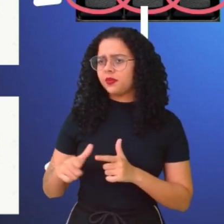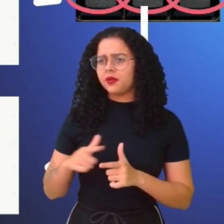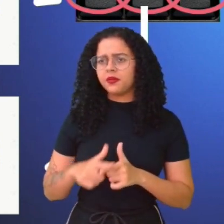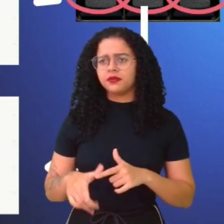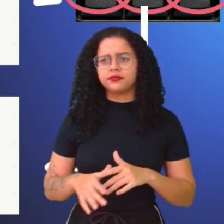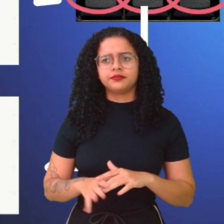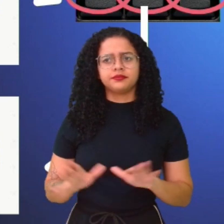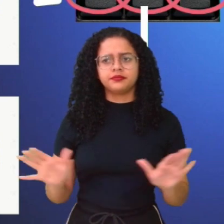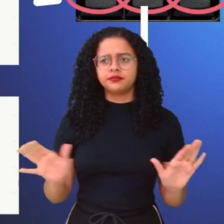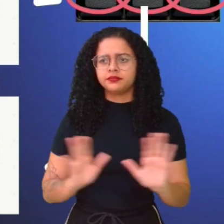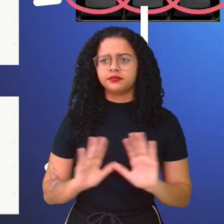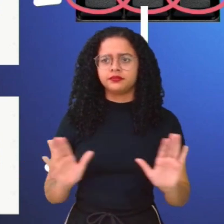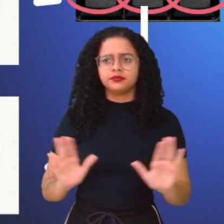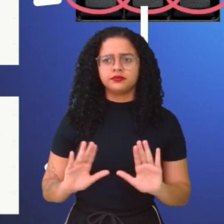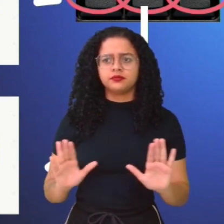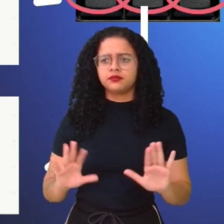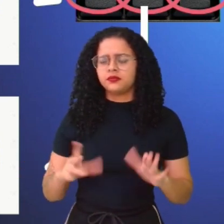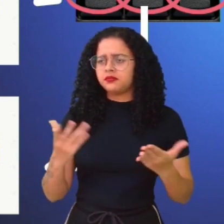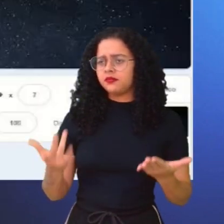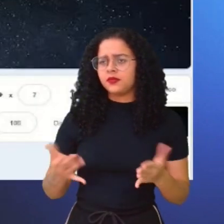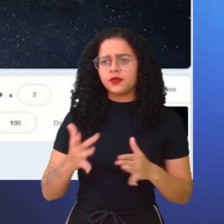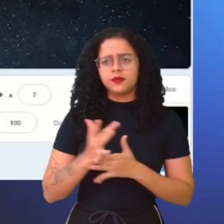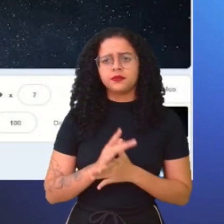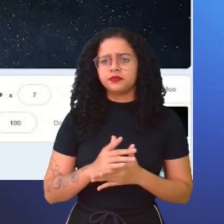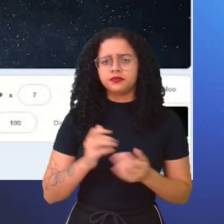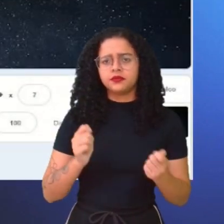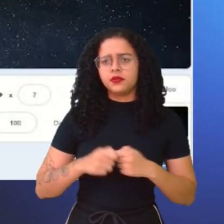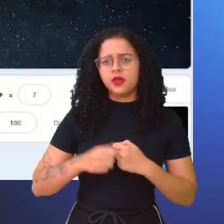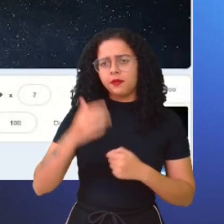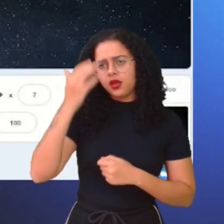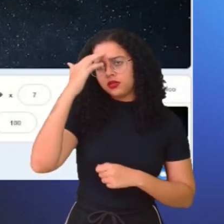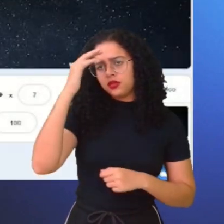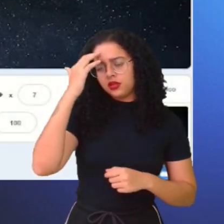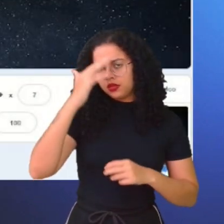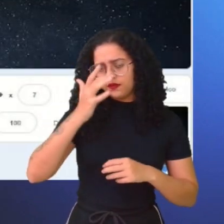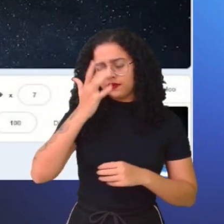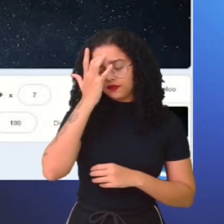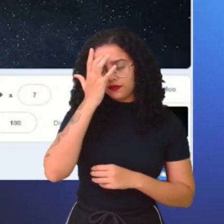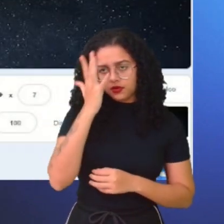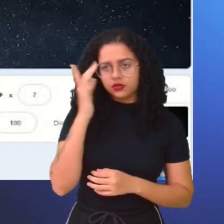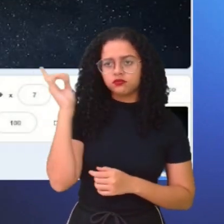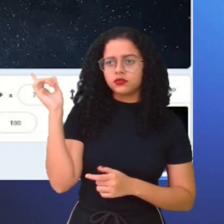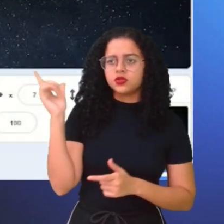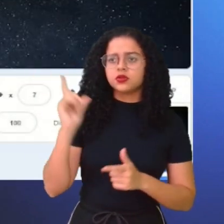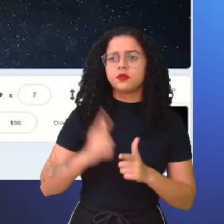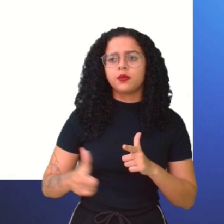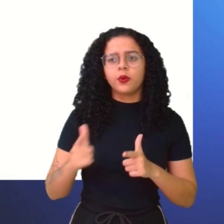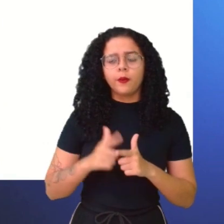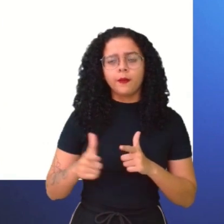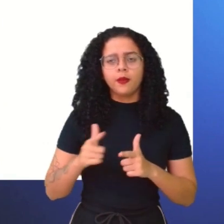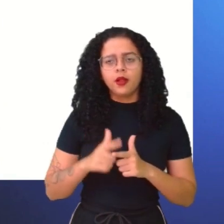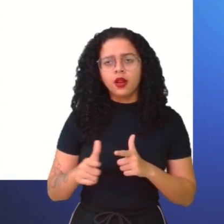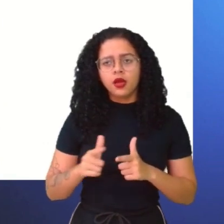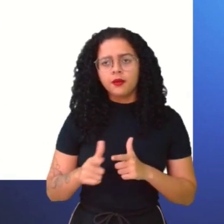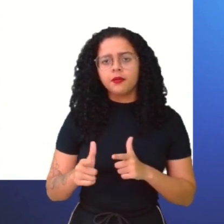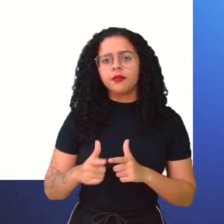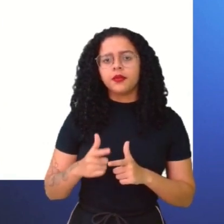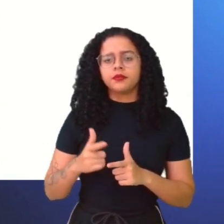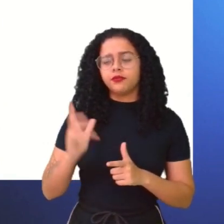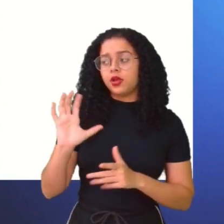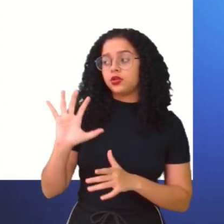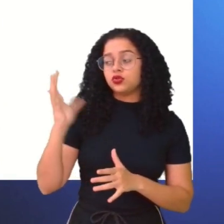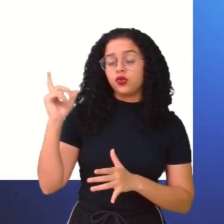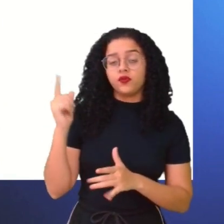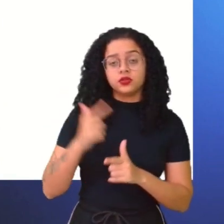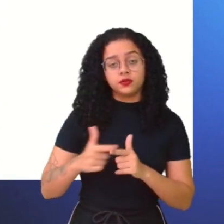dizer? Né? Yes. Bem intuitivo, né? Bem intuitivo, né? Esse problema aí, né? Ou seja, resolver esse problema